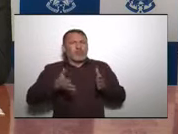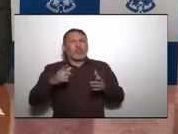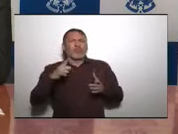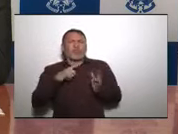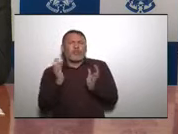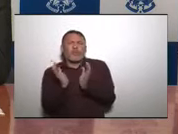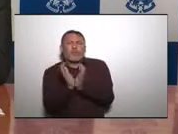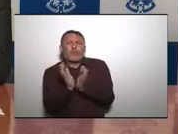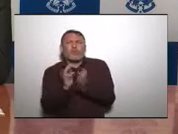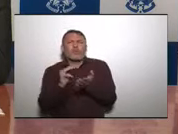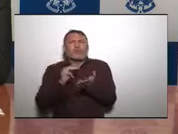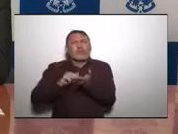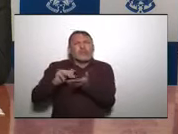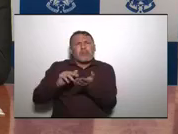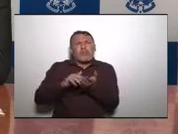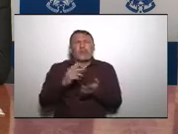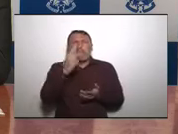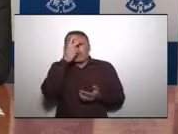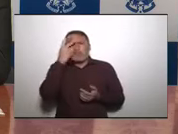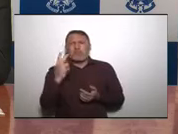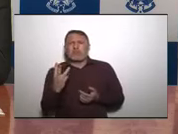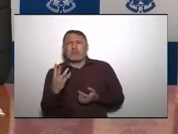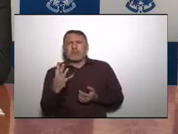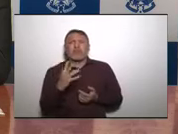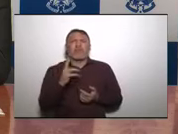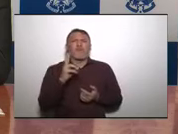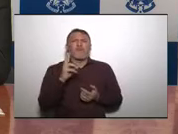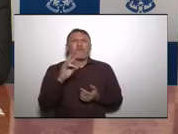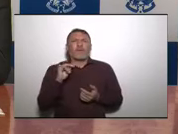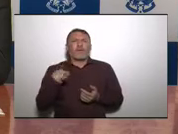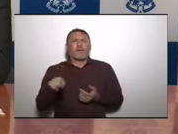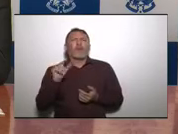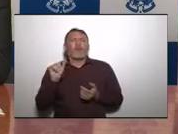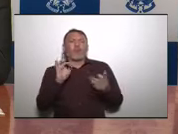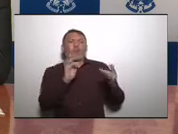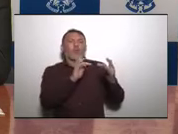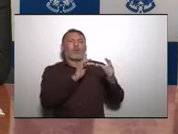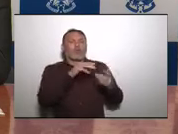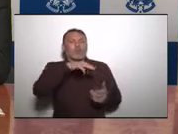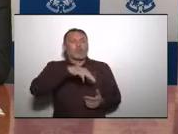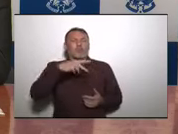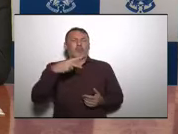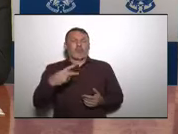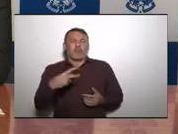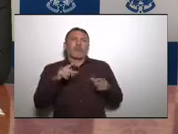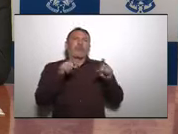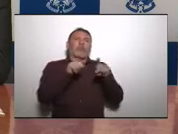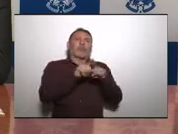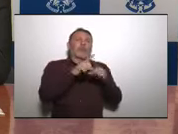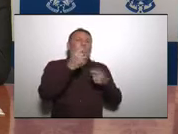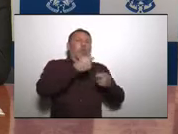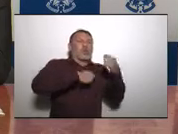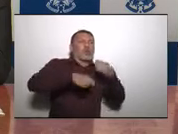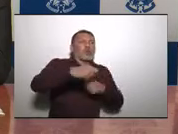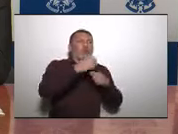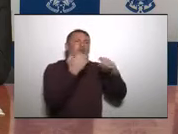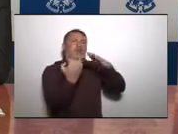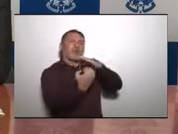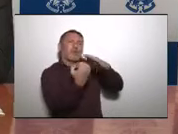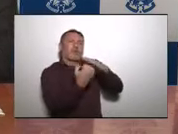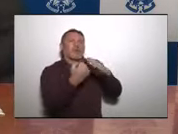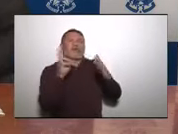dois que o senhor já mencionou, e para tratar com os ministérios públicos e também com os setores da economia. Como que o